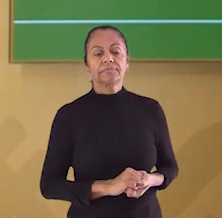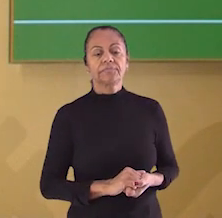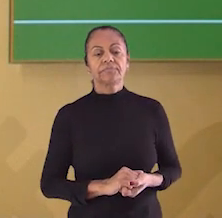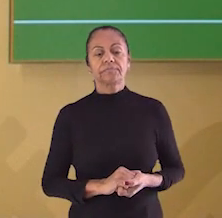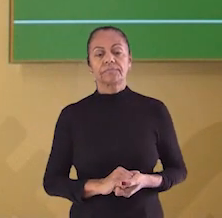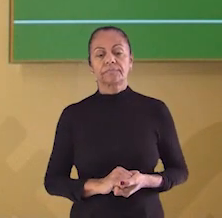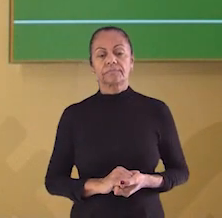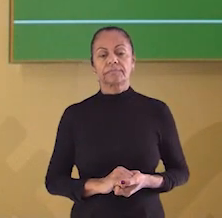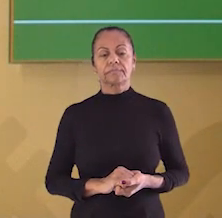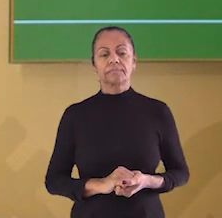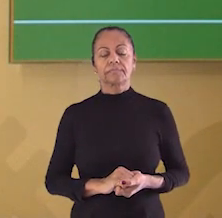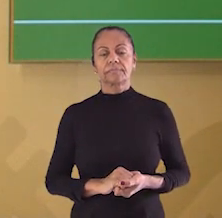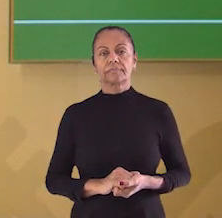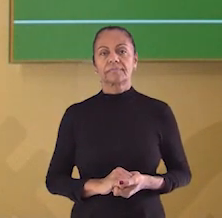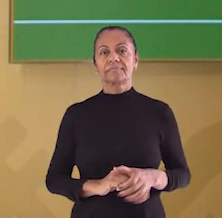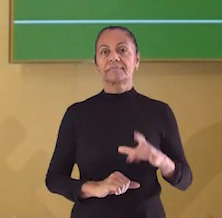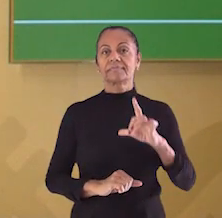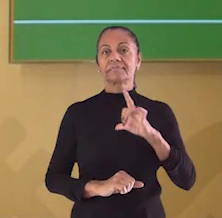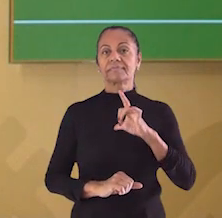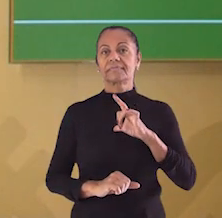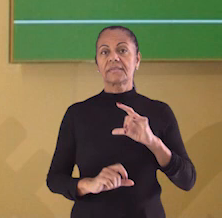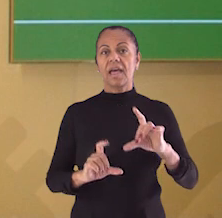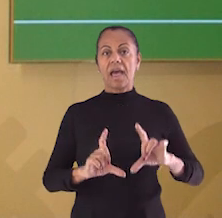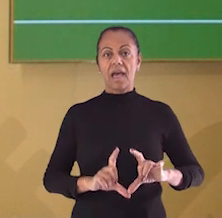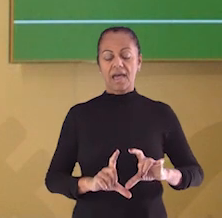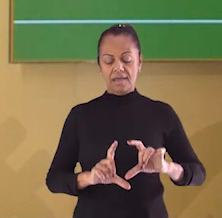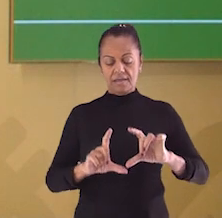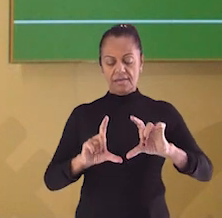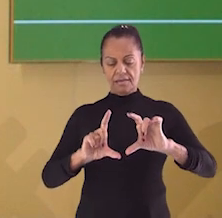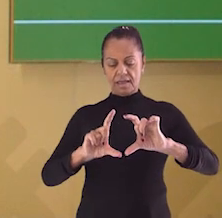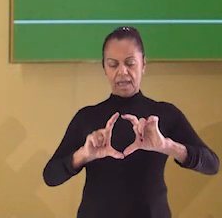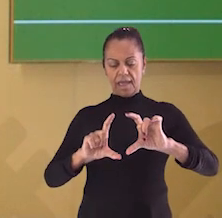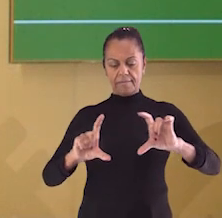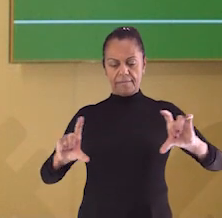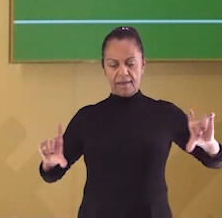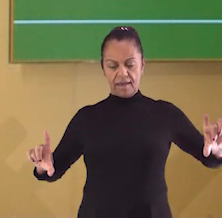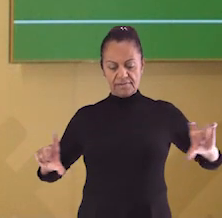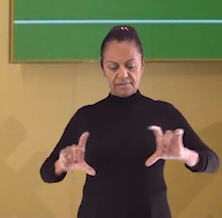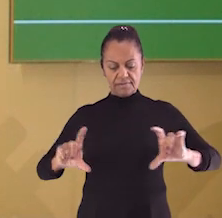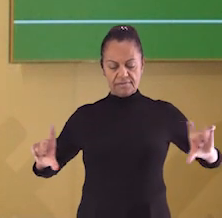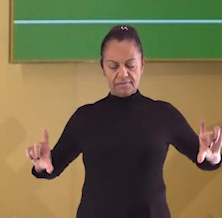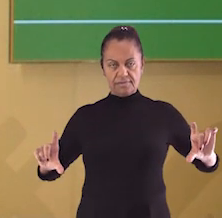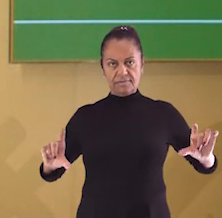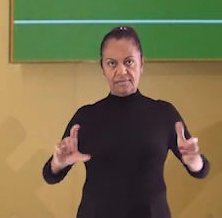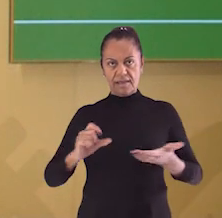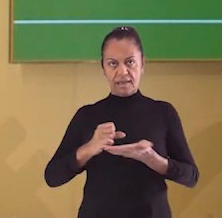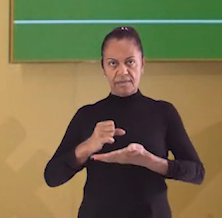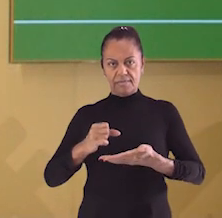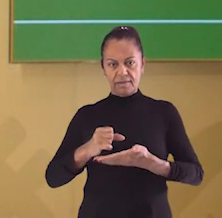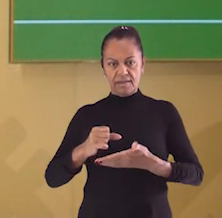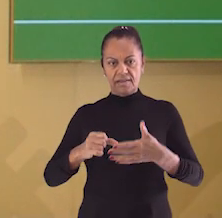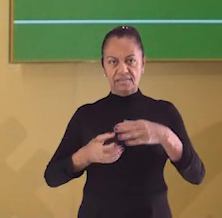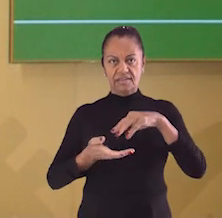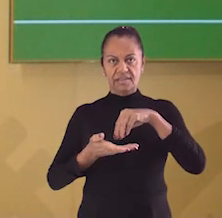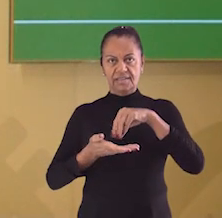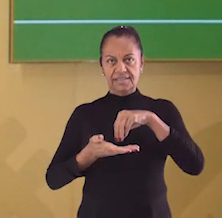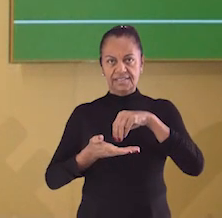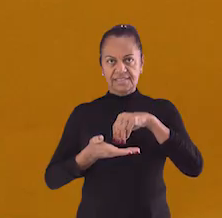construiu, ela está trazendo uma base com cereais, certo? E aqui no meio a gente